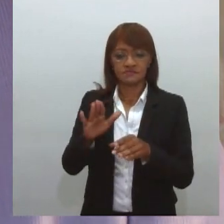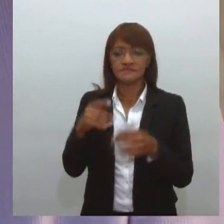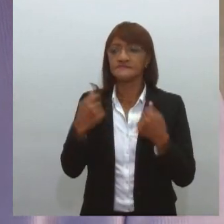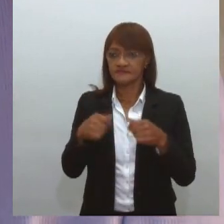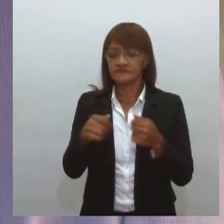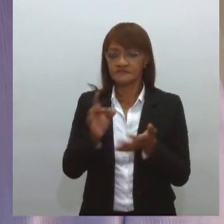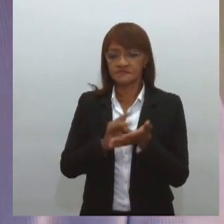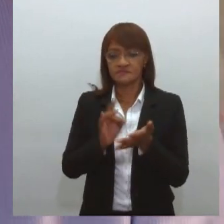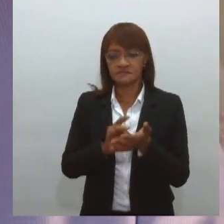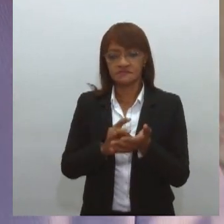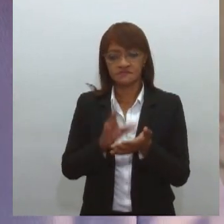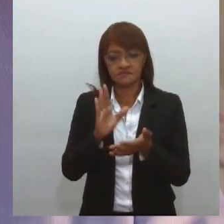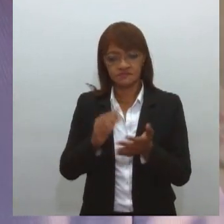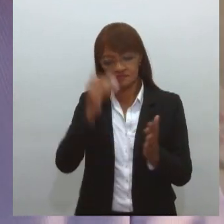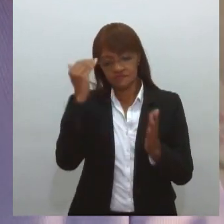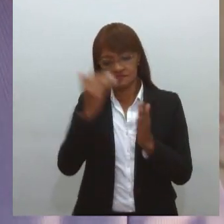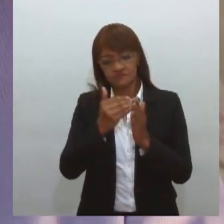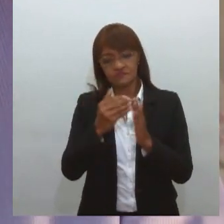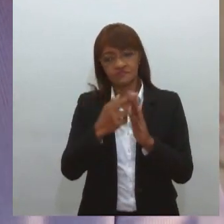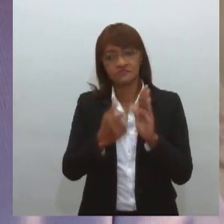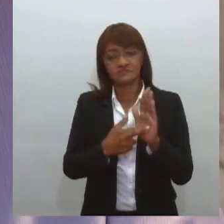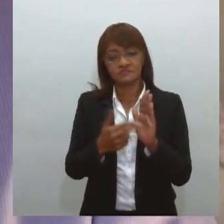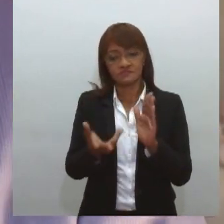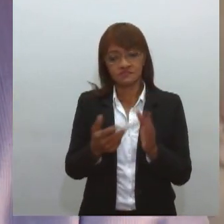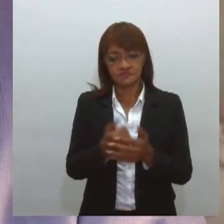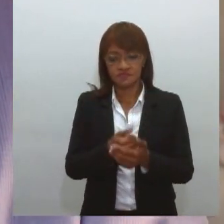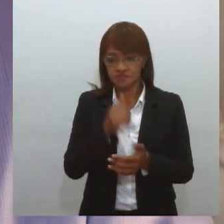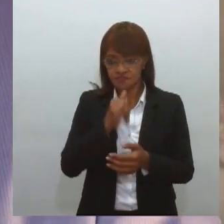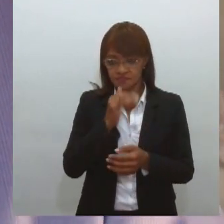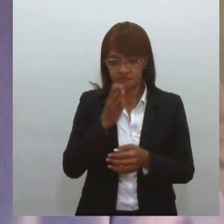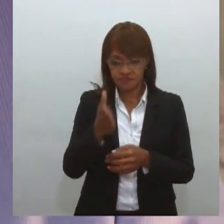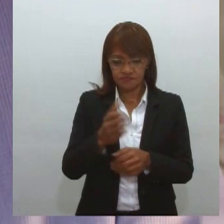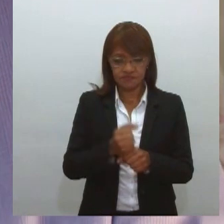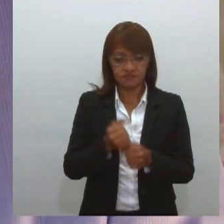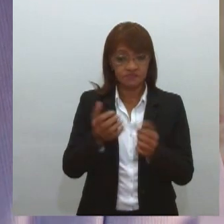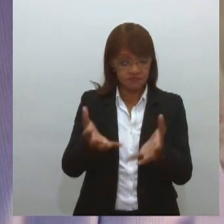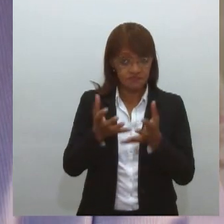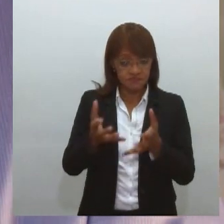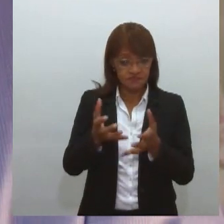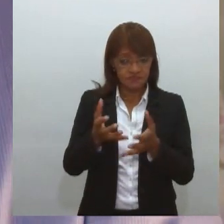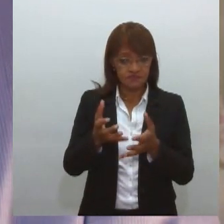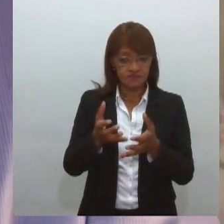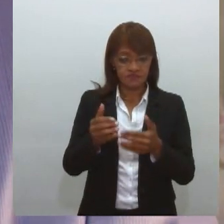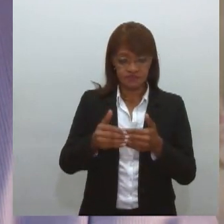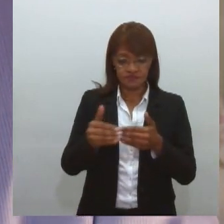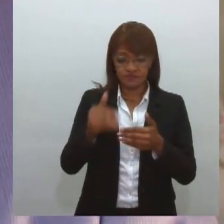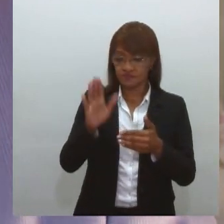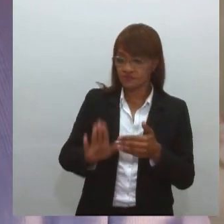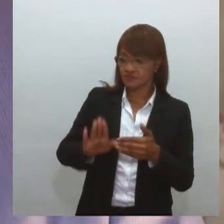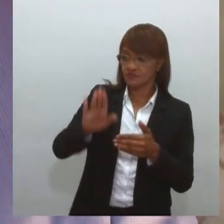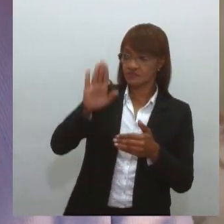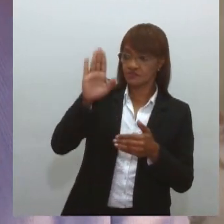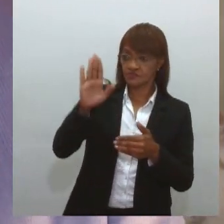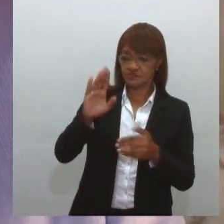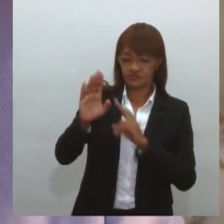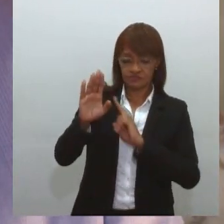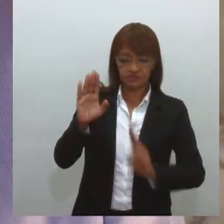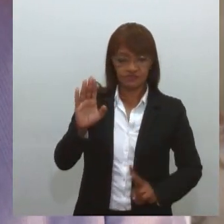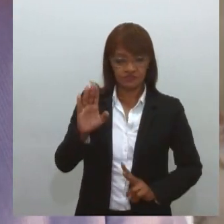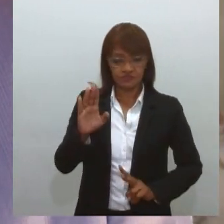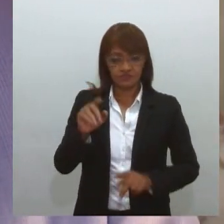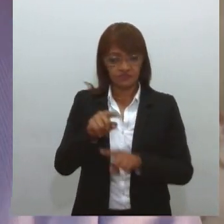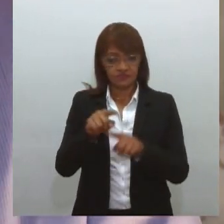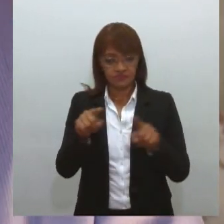obedecer esses prazos. Por exemplo, eu vou dar um prazo para aquele que quer concorrer. Nós temos algumas situações em que aquele que exerce algum